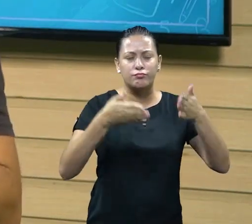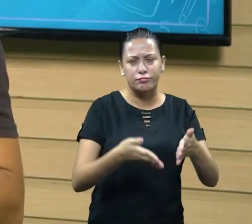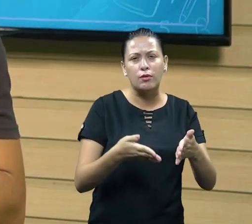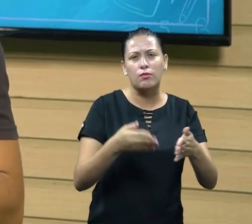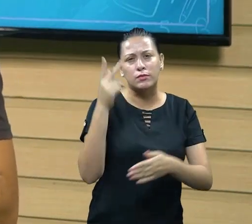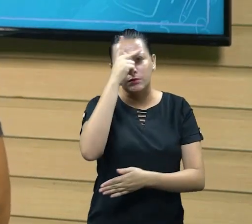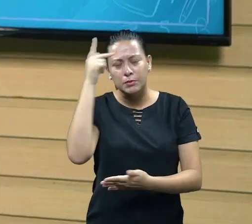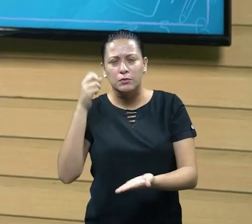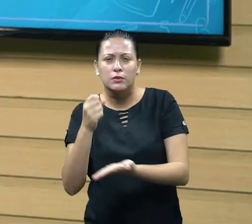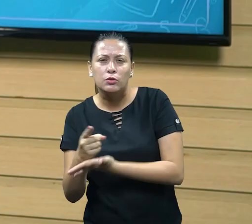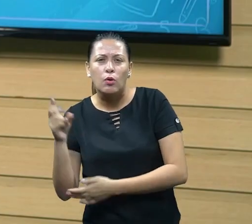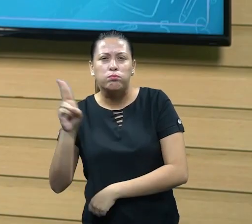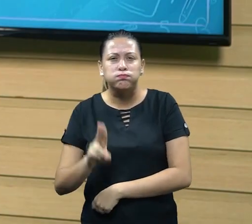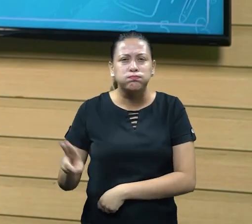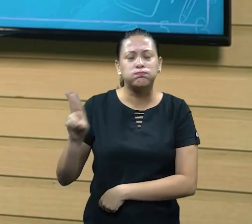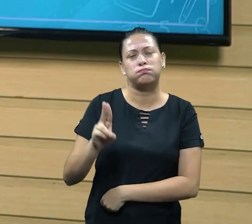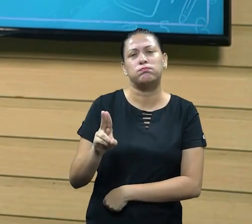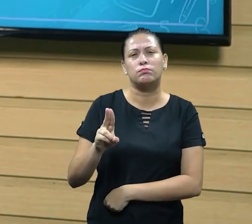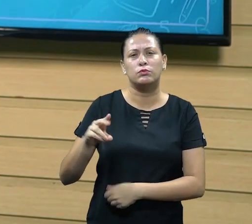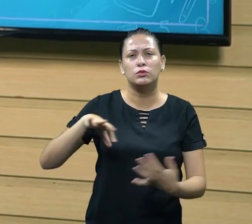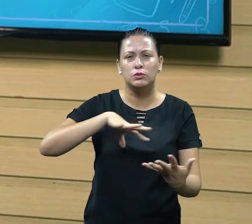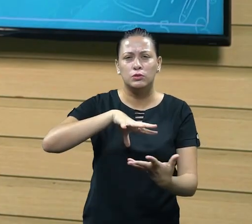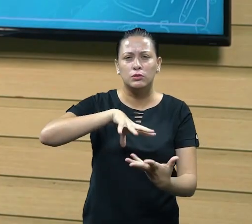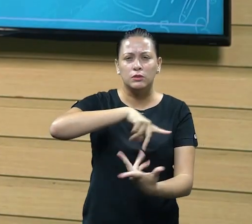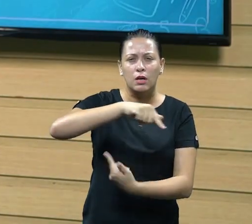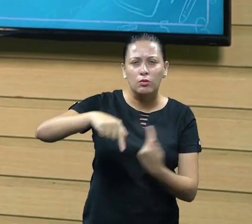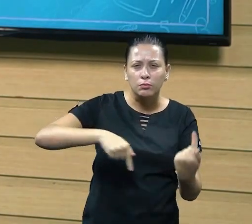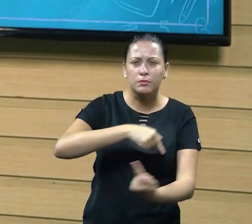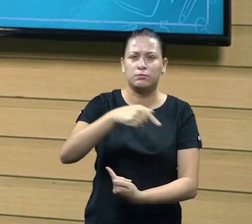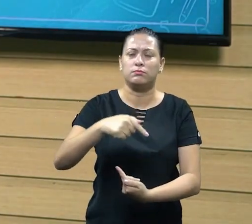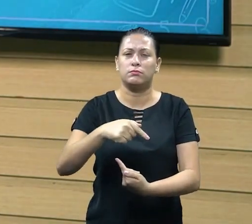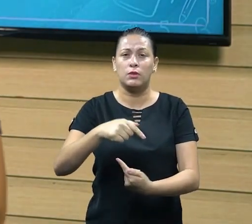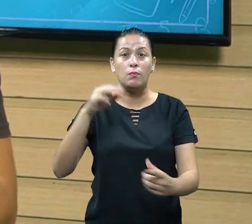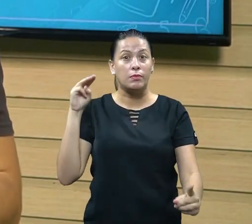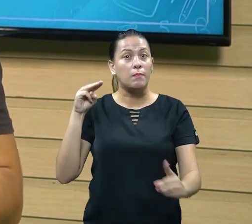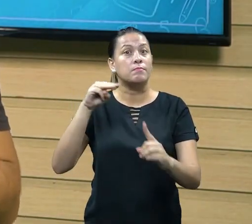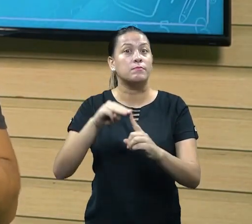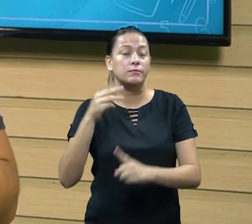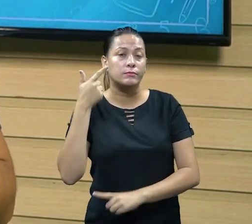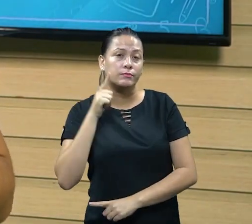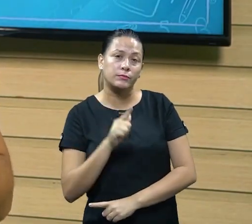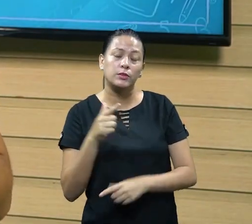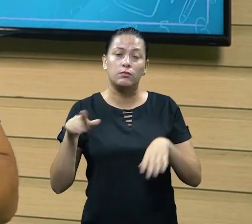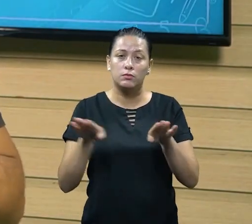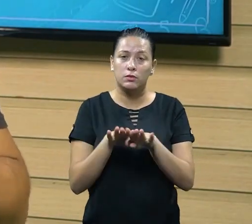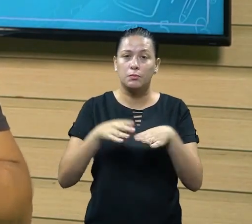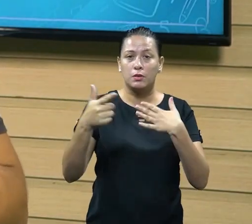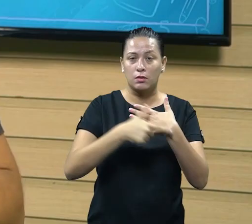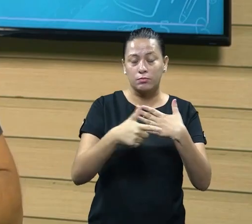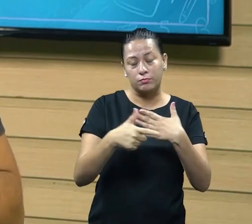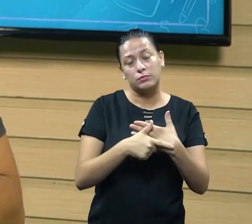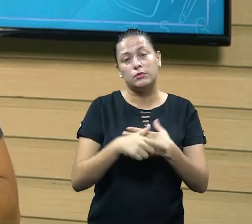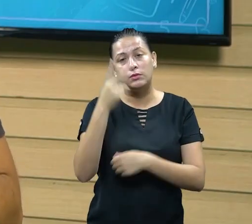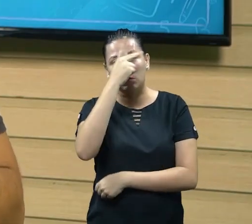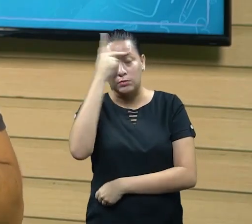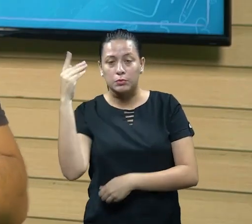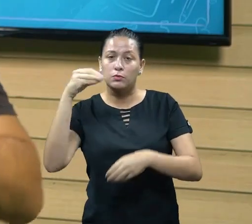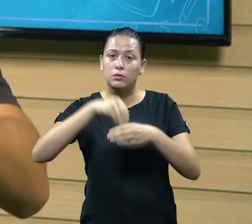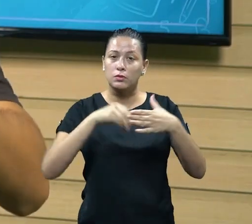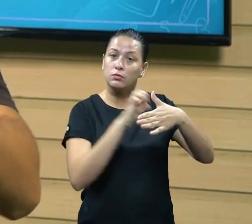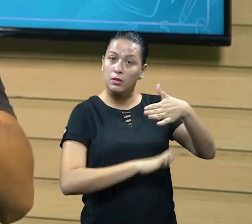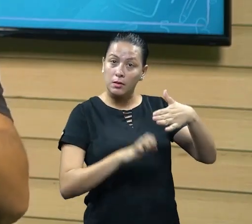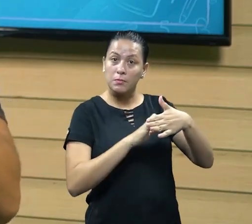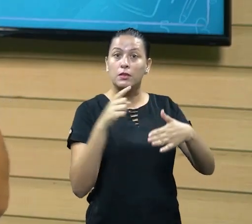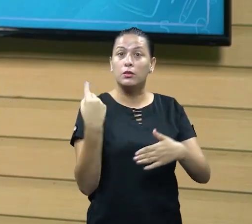da globalização, do bater meta, do papel das pessoas dentro das organizações, que já falamos isso várias vezes, mas vamos repetir,